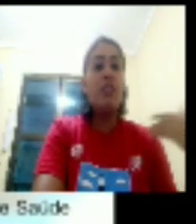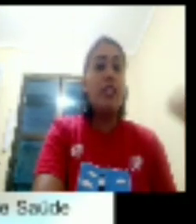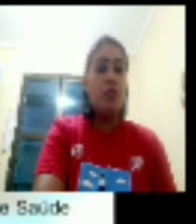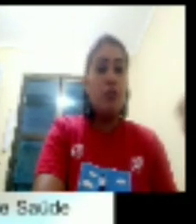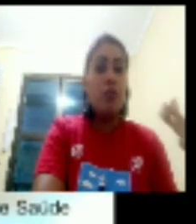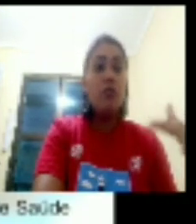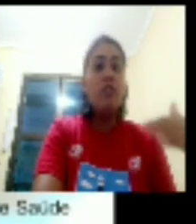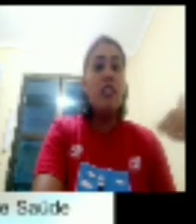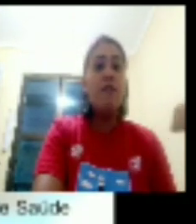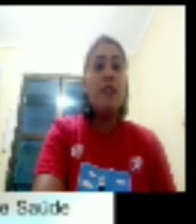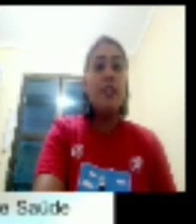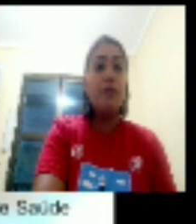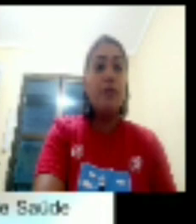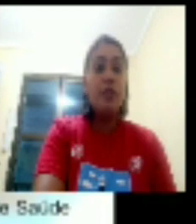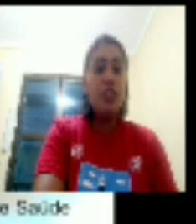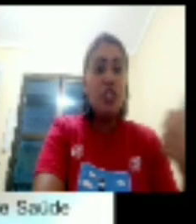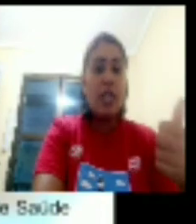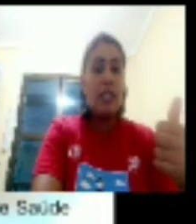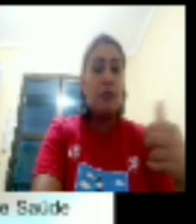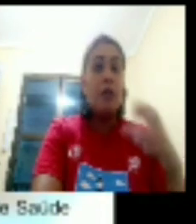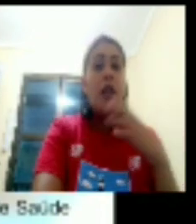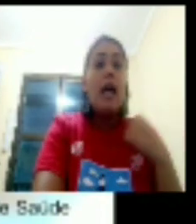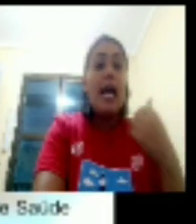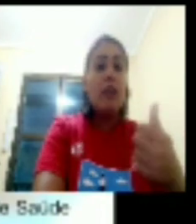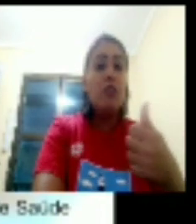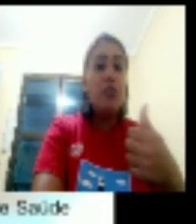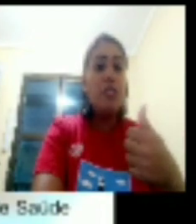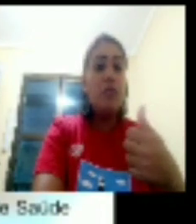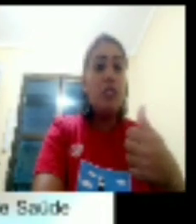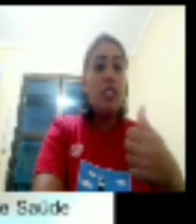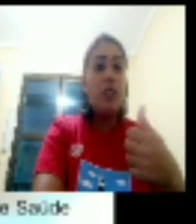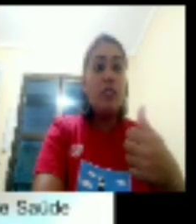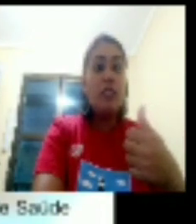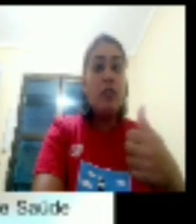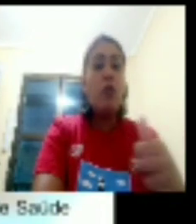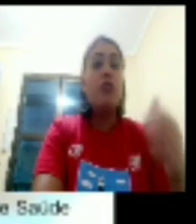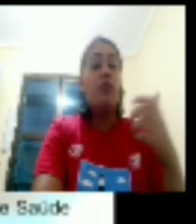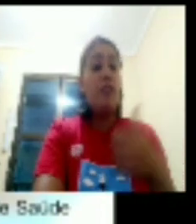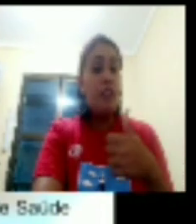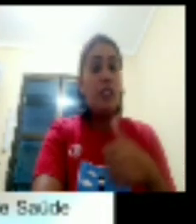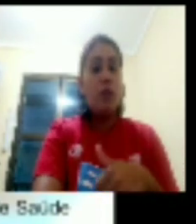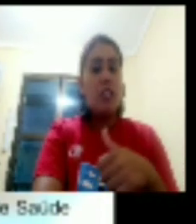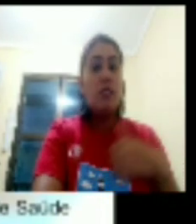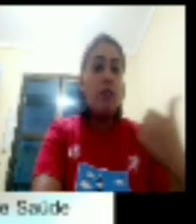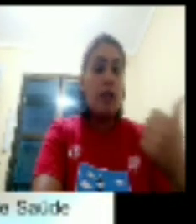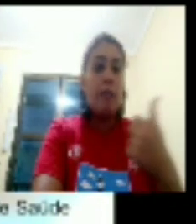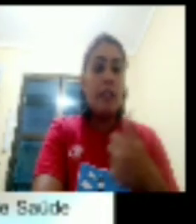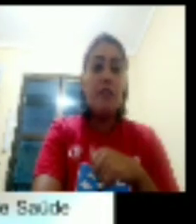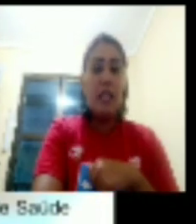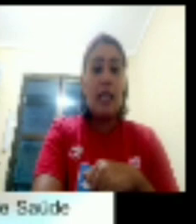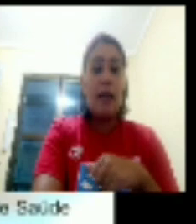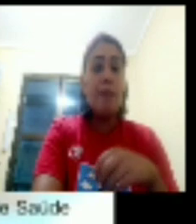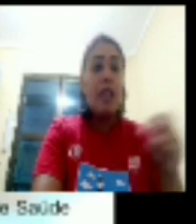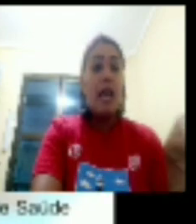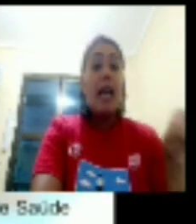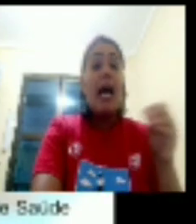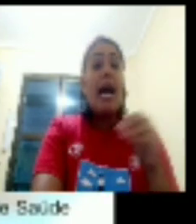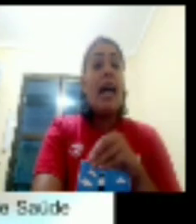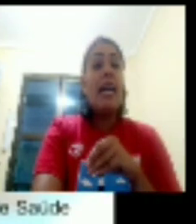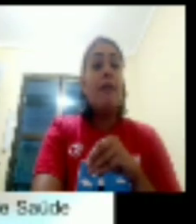saúde é um direito de todos e dever do Estado. A Constituição de 88 definiu isso, que eu acabei de